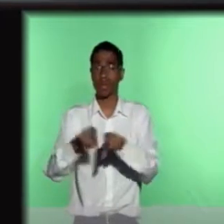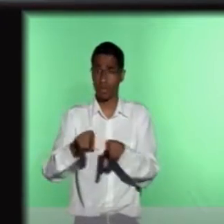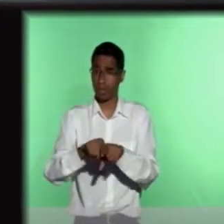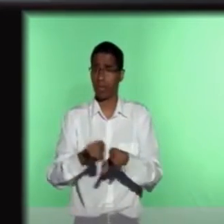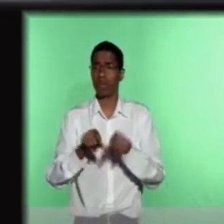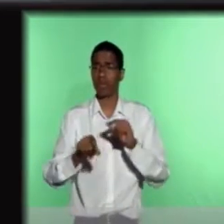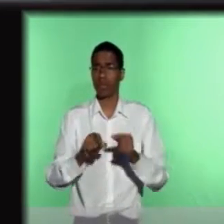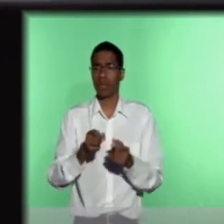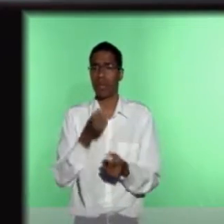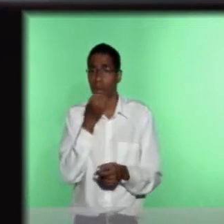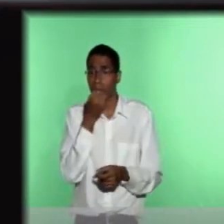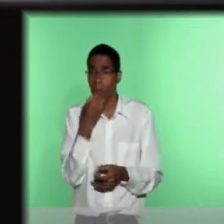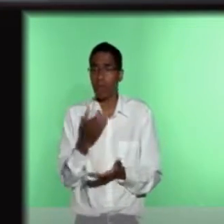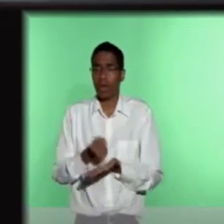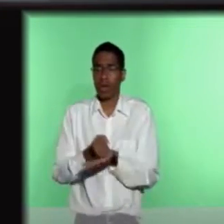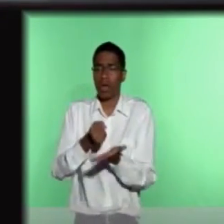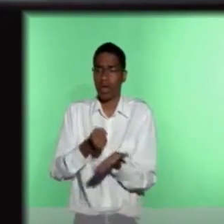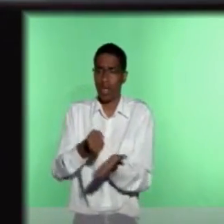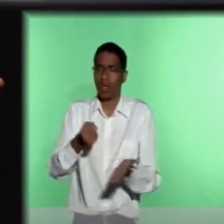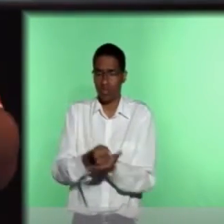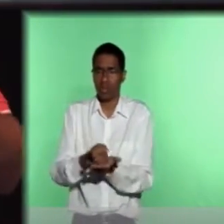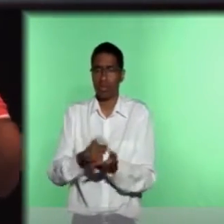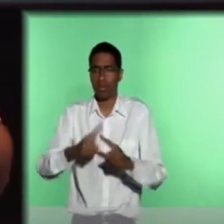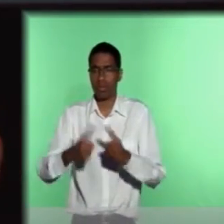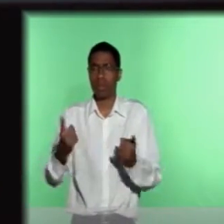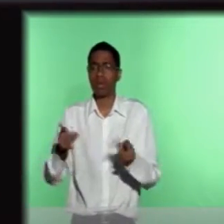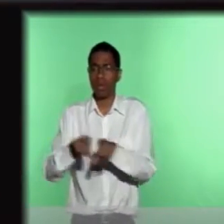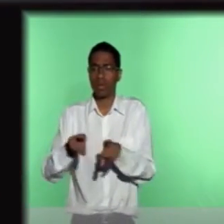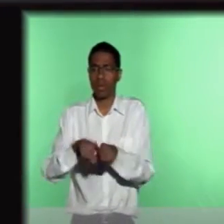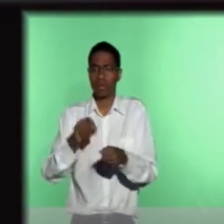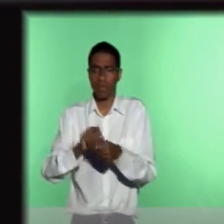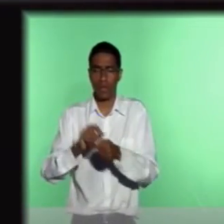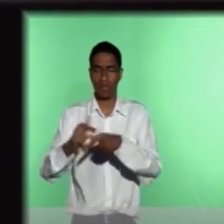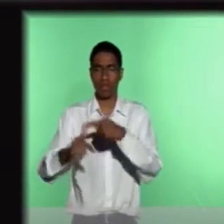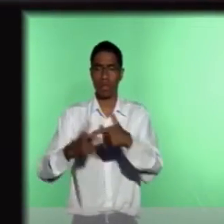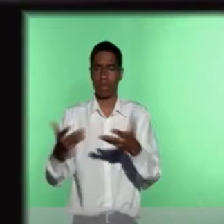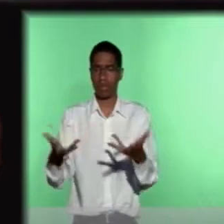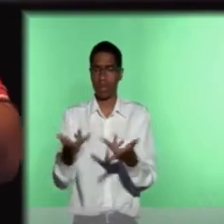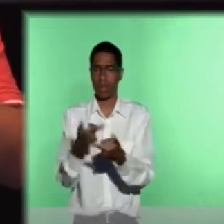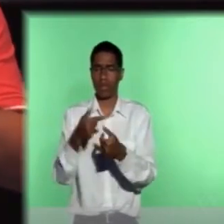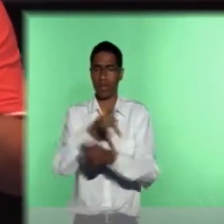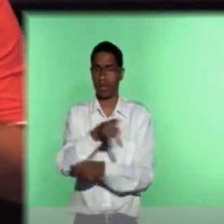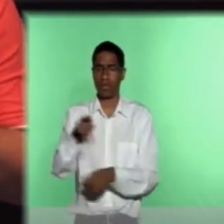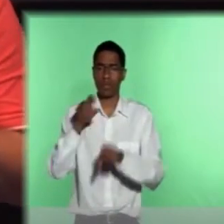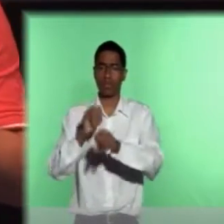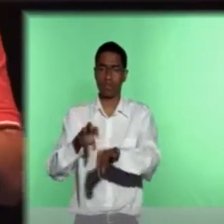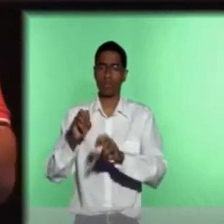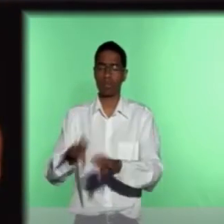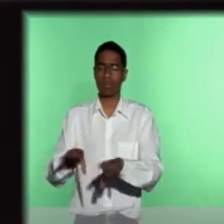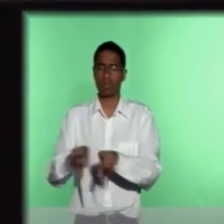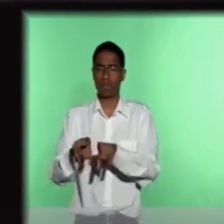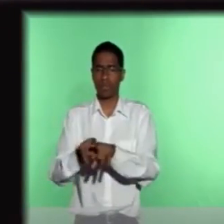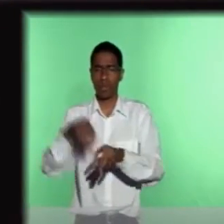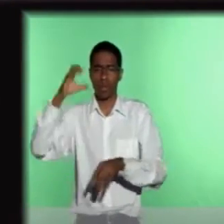um apoio efetivo para a realização do trabalho docente. E financiamento